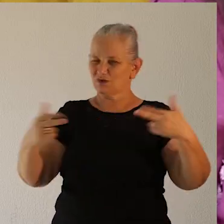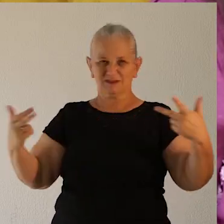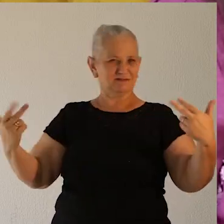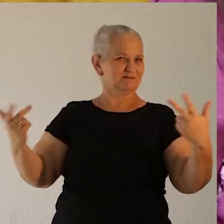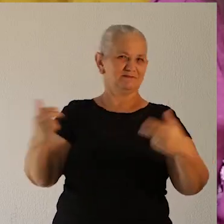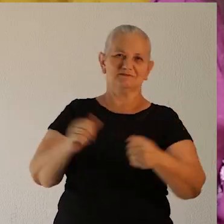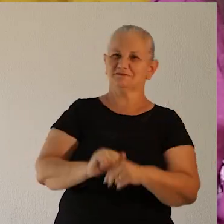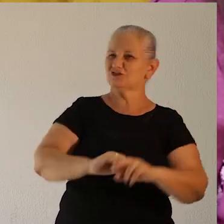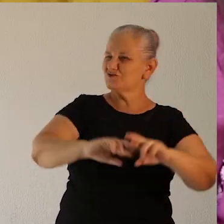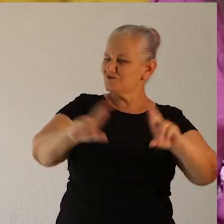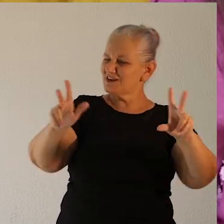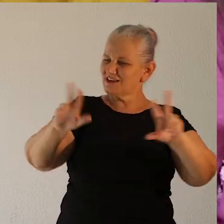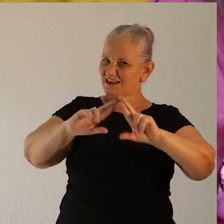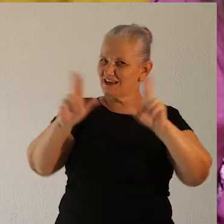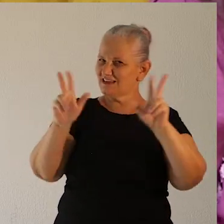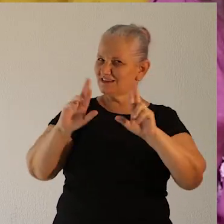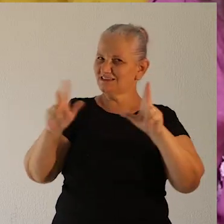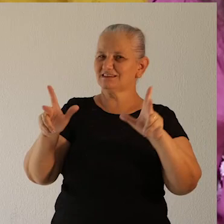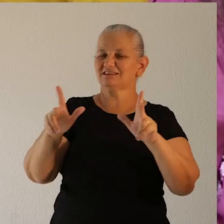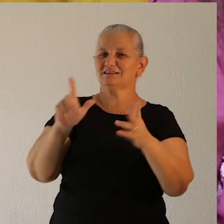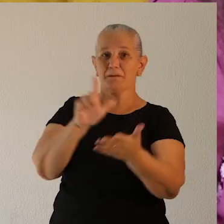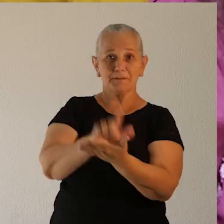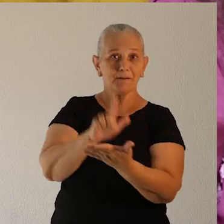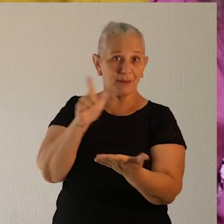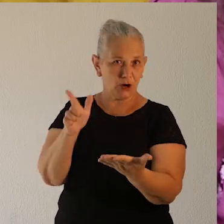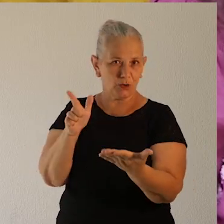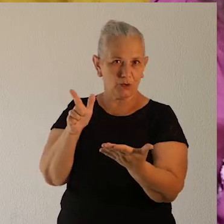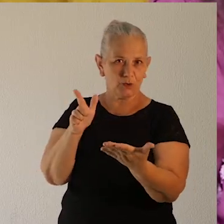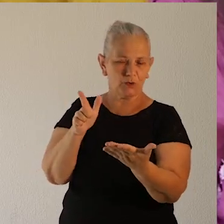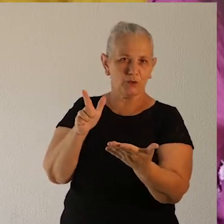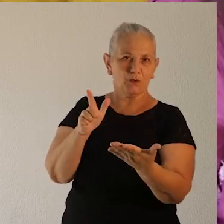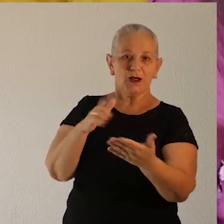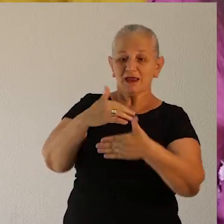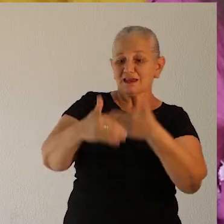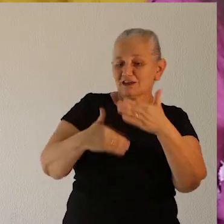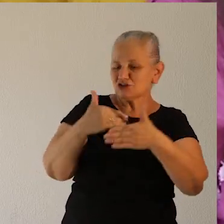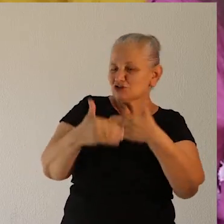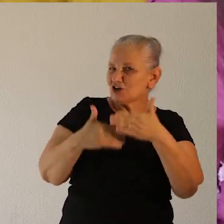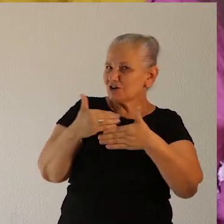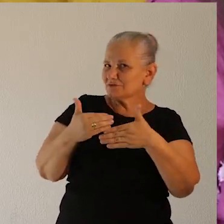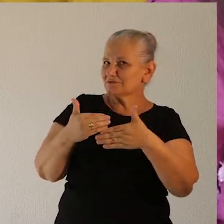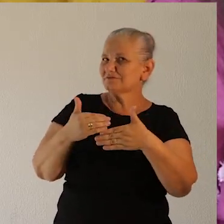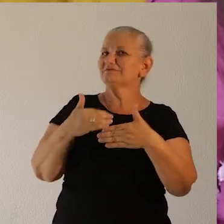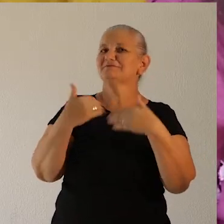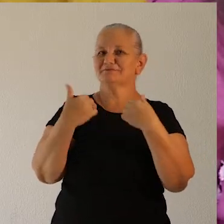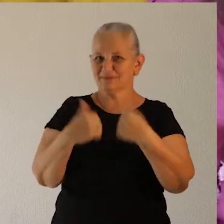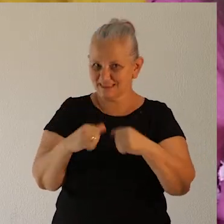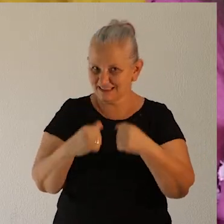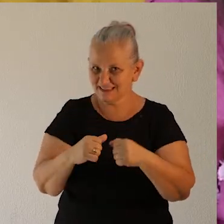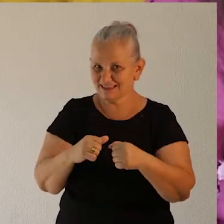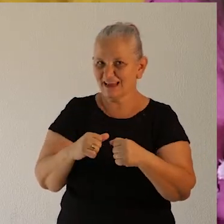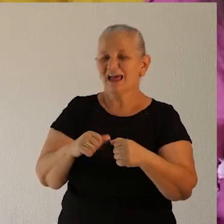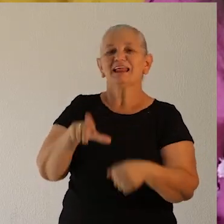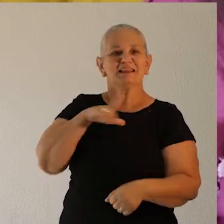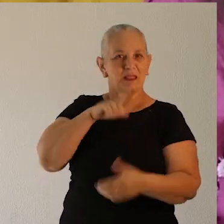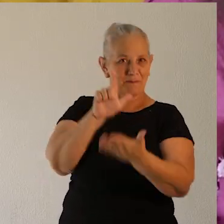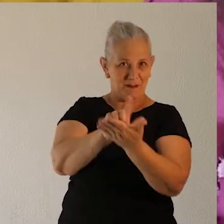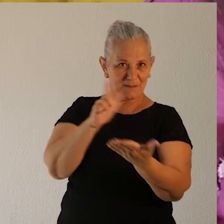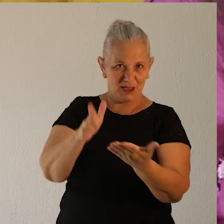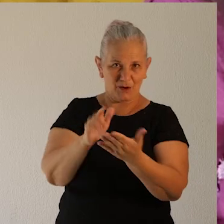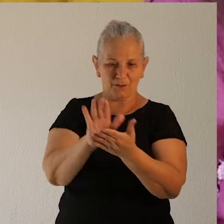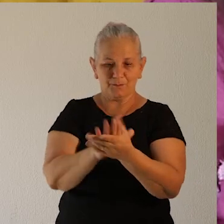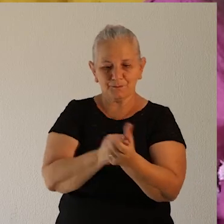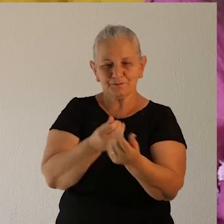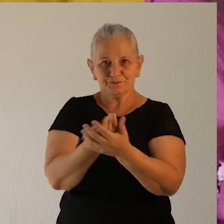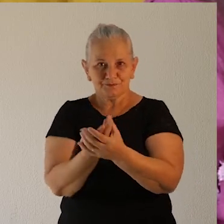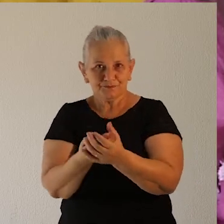papel. Tem papel de todo tipo. Tem papel higiênico pro Kiko. Tem papel toalha pra Natália. Tem